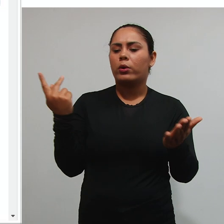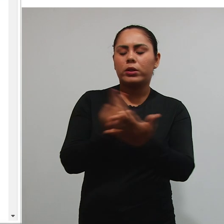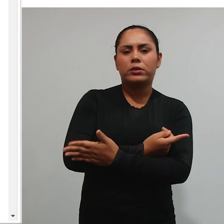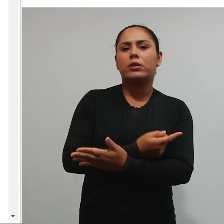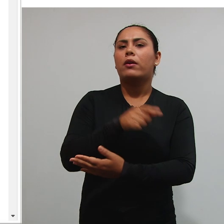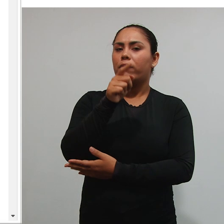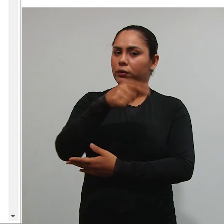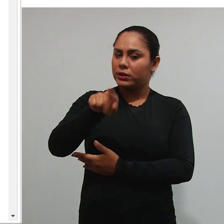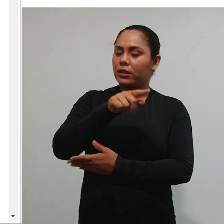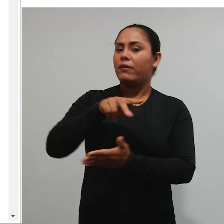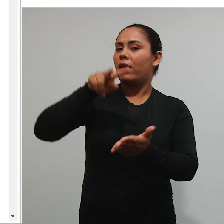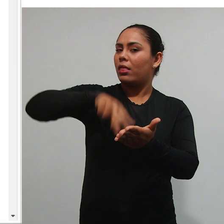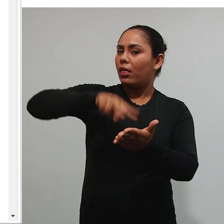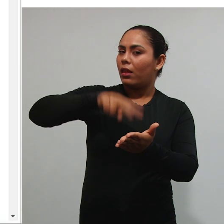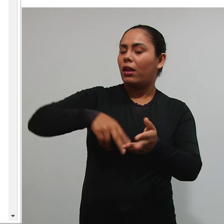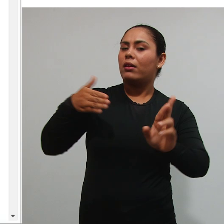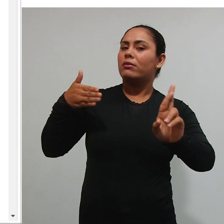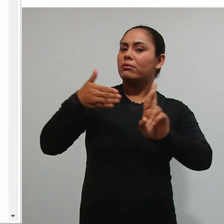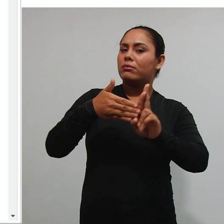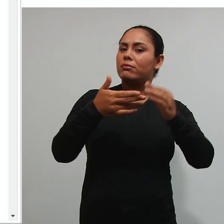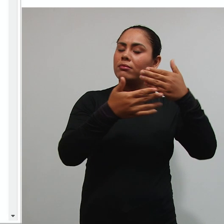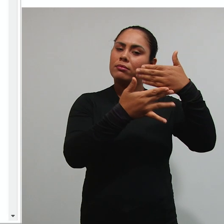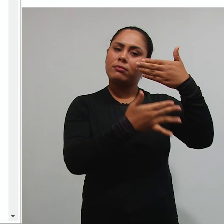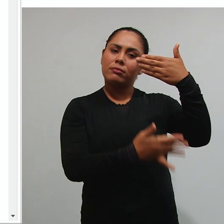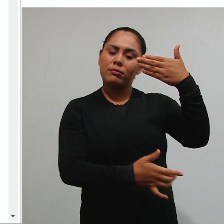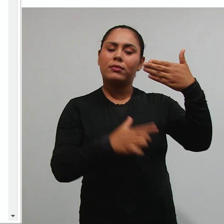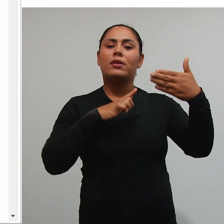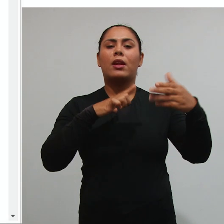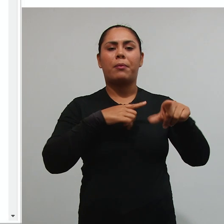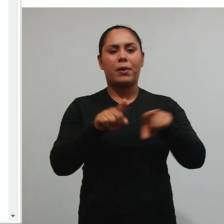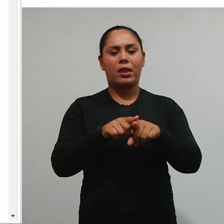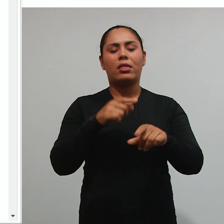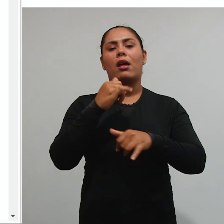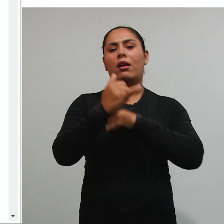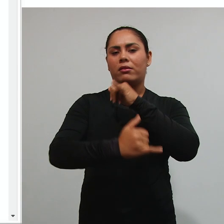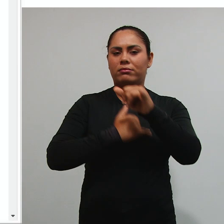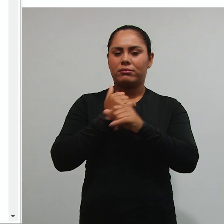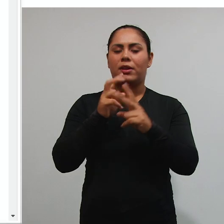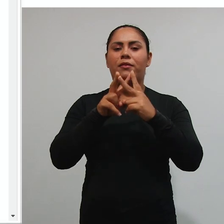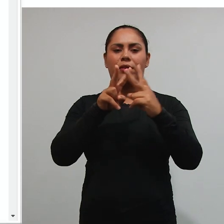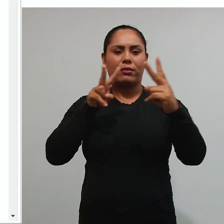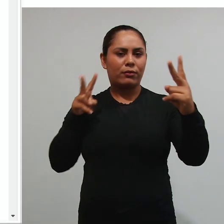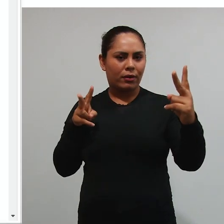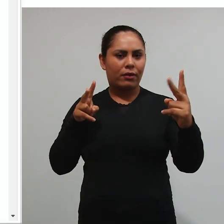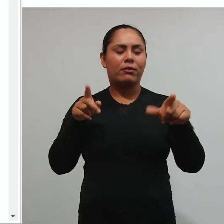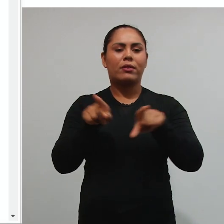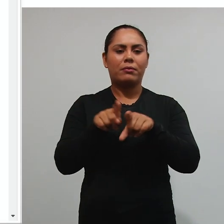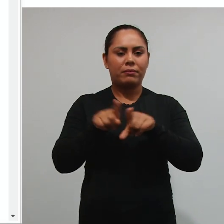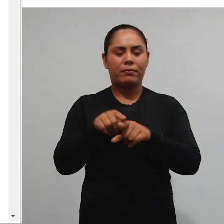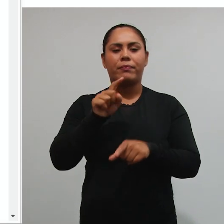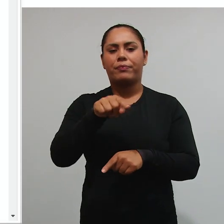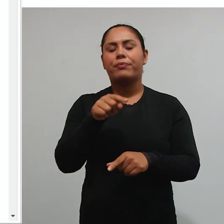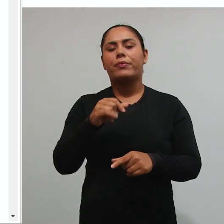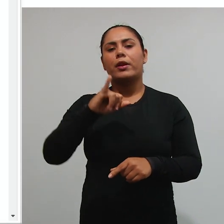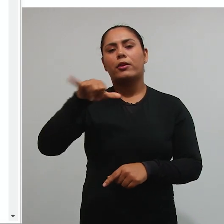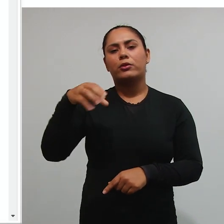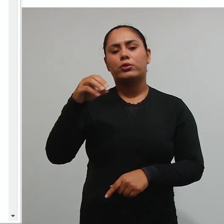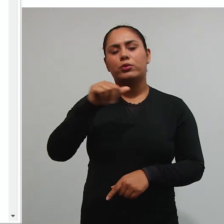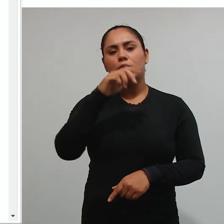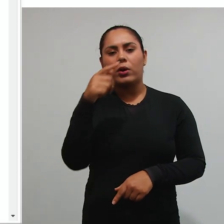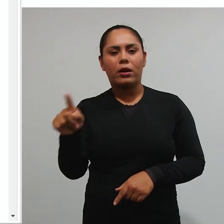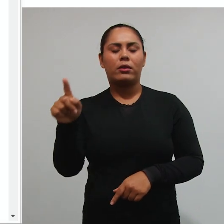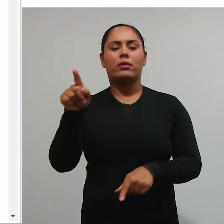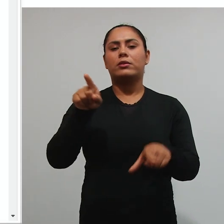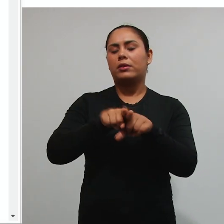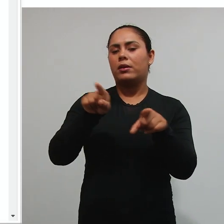Você vai ler. As referências estão indicadas aqui, estão no ambiente virtual. Aí, olha só a nossa referência aqui, ó, do Joãozinho,